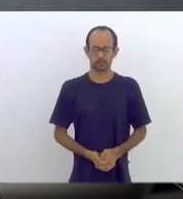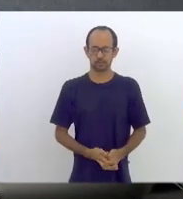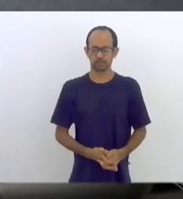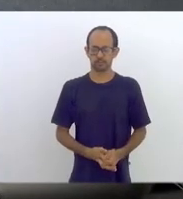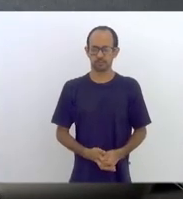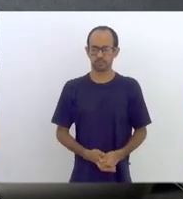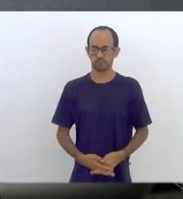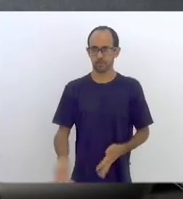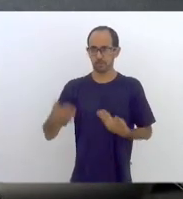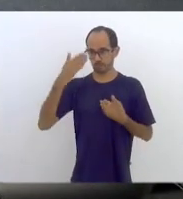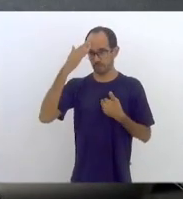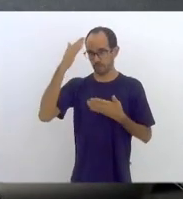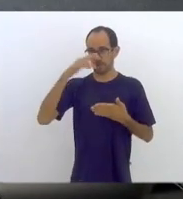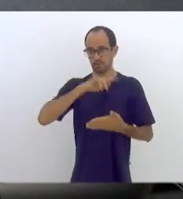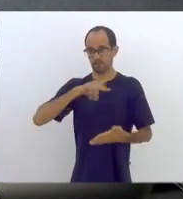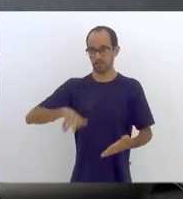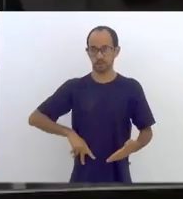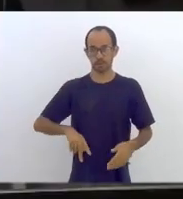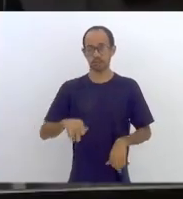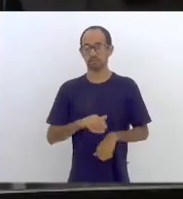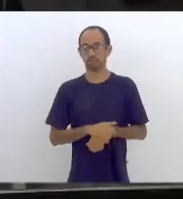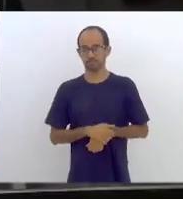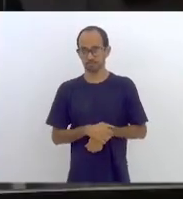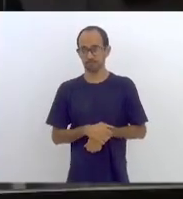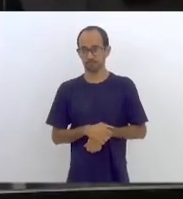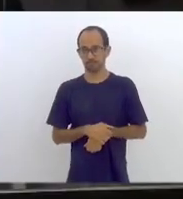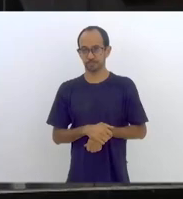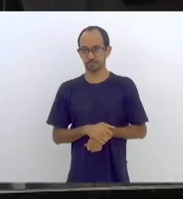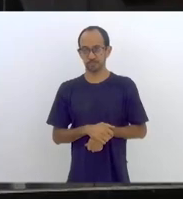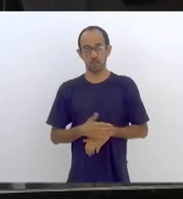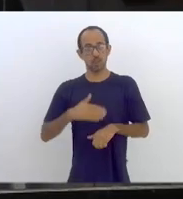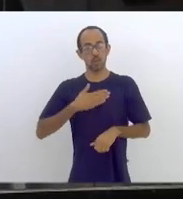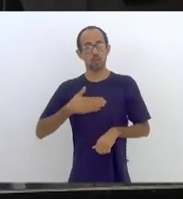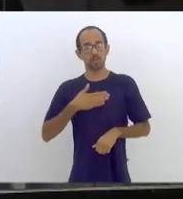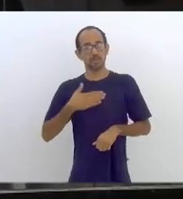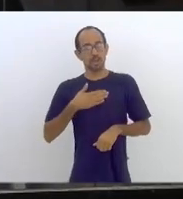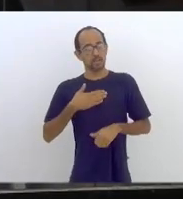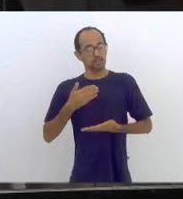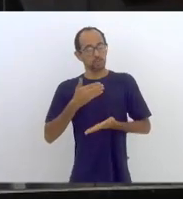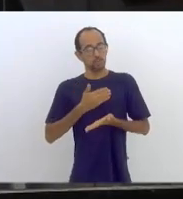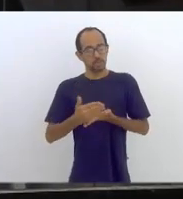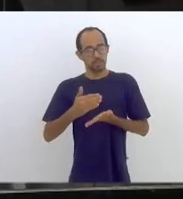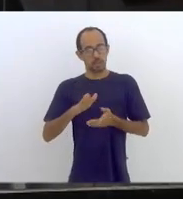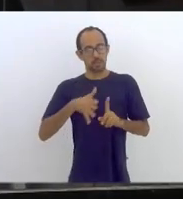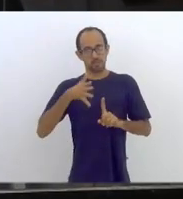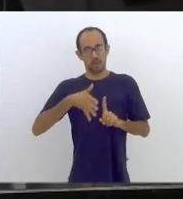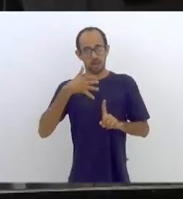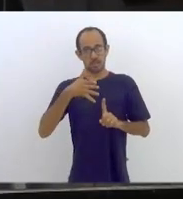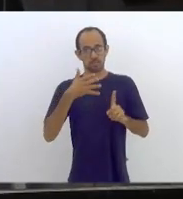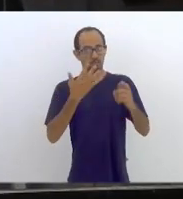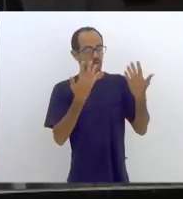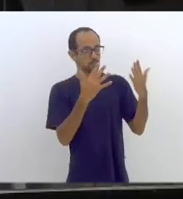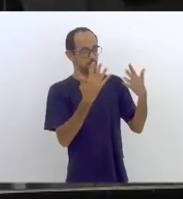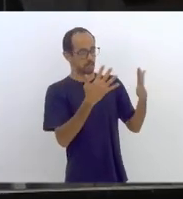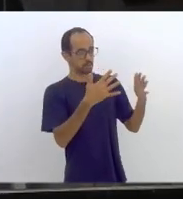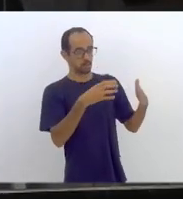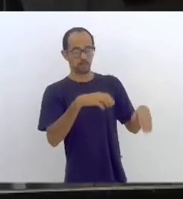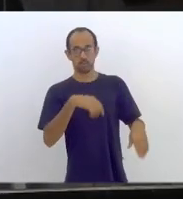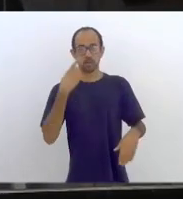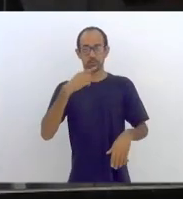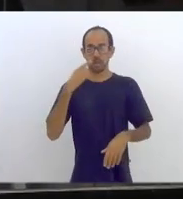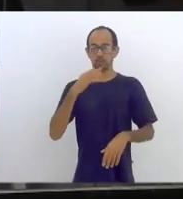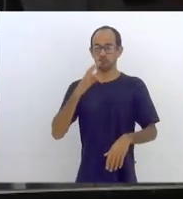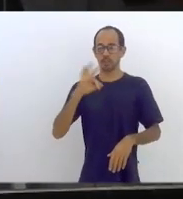Obrigado presidente queria começar minha fala parabenizando o deputado federal Marcelo